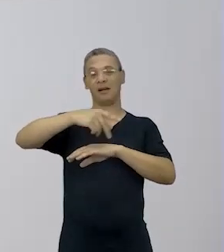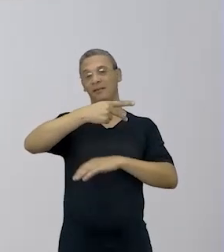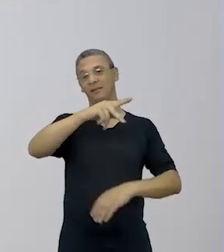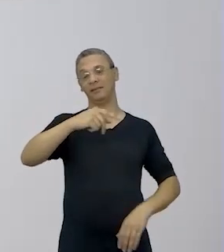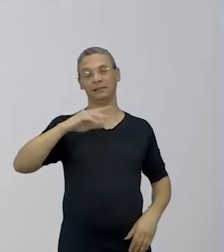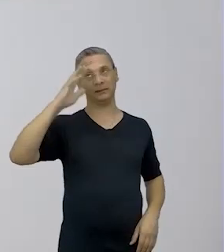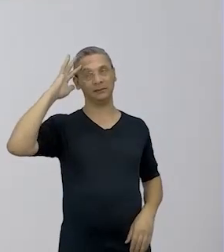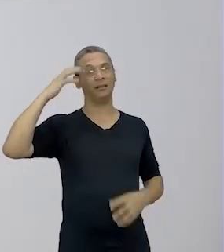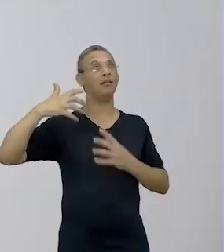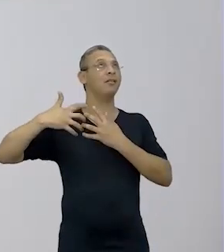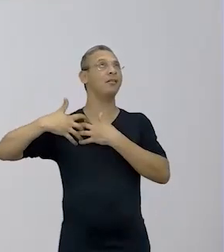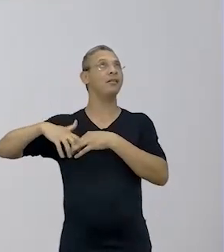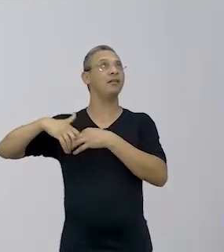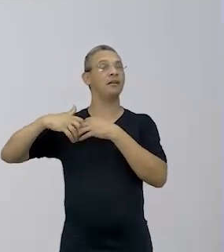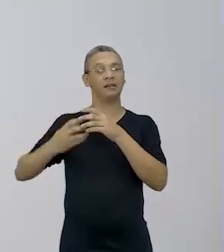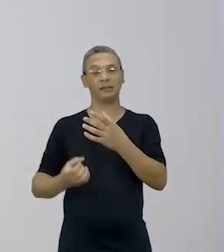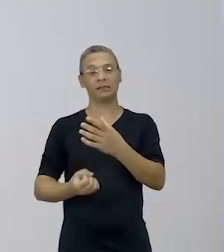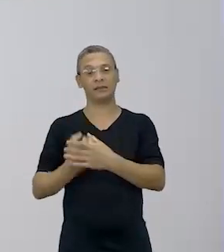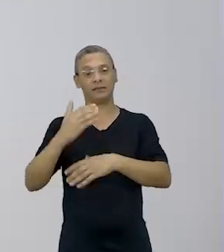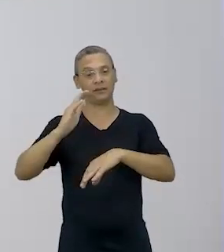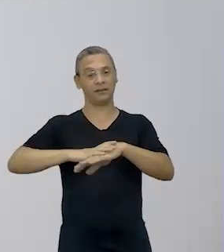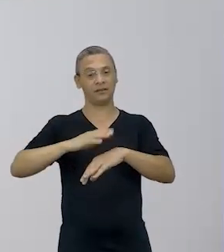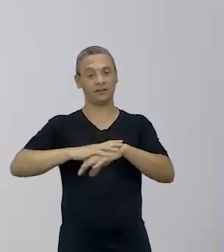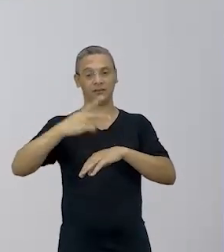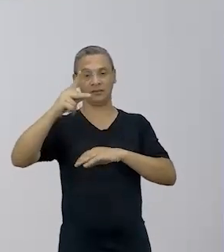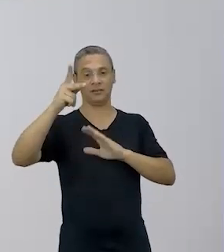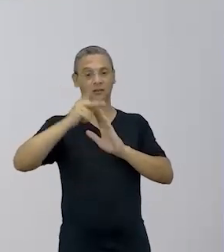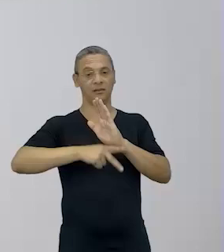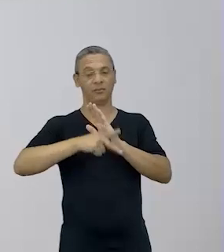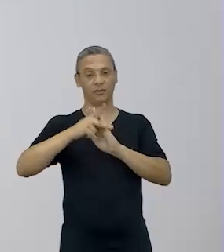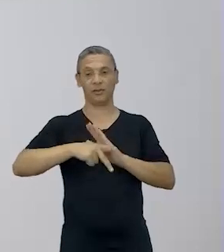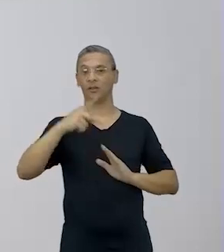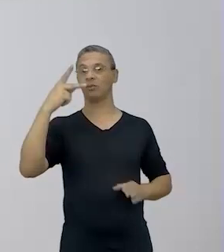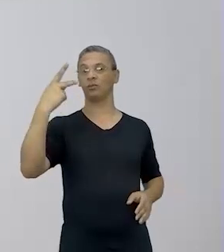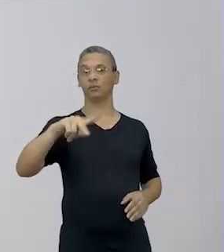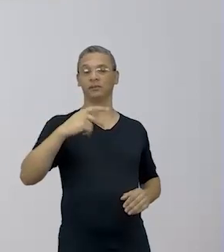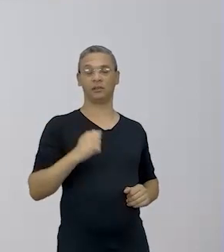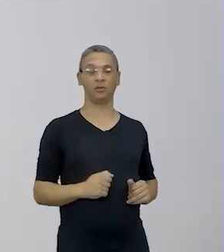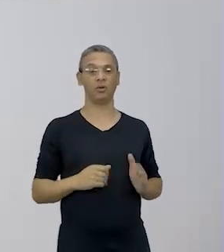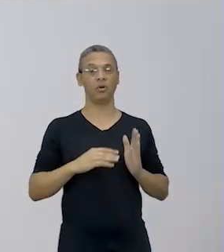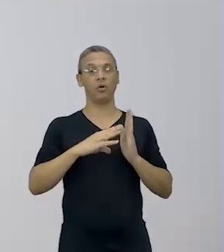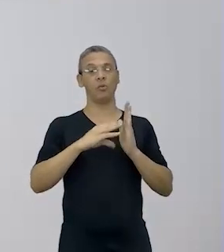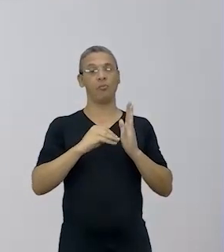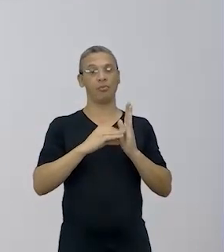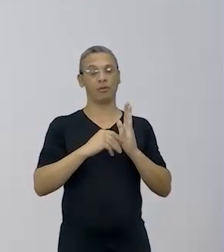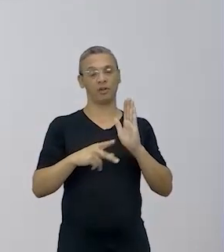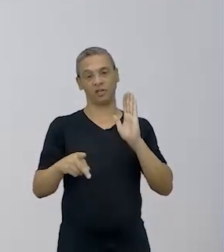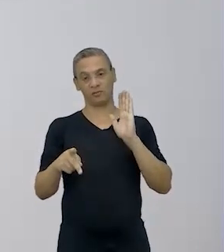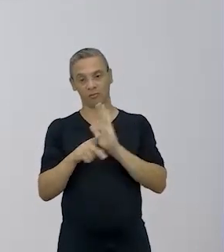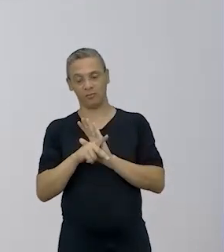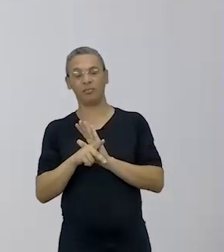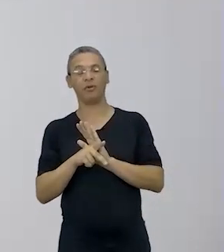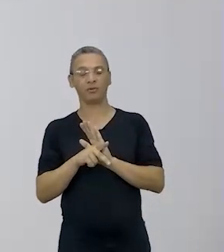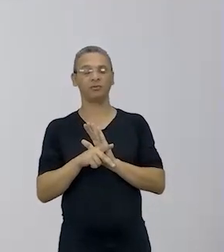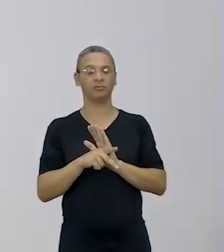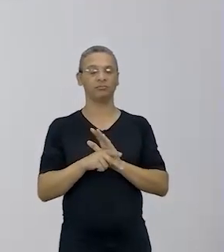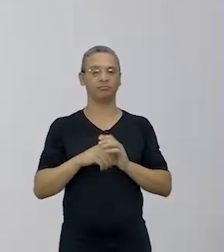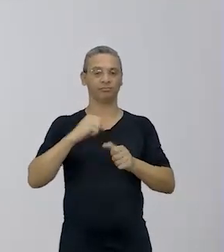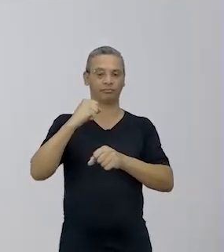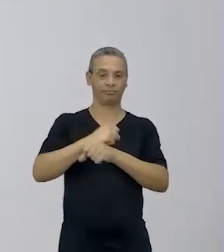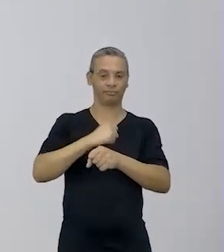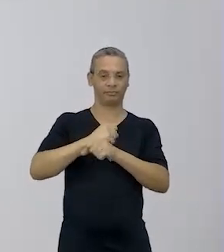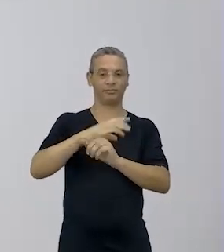para que você crie o seu projeto. Lembrando que o seu projeto, o seu protótipo para construção sustentável, não necessariamente